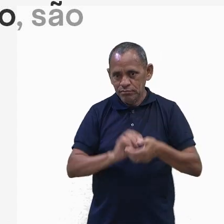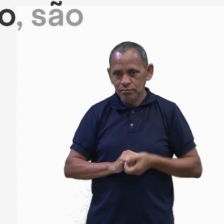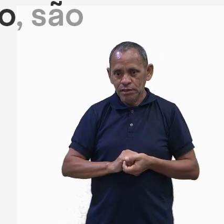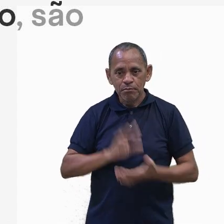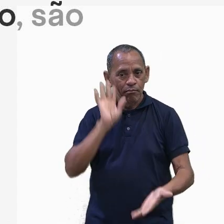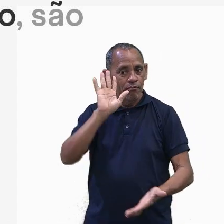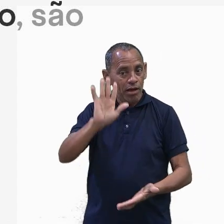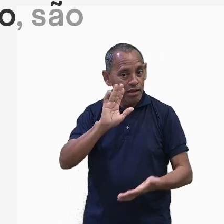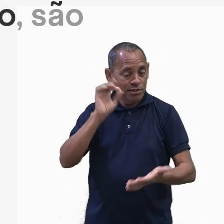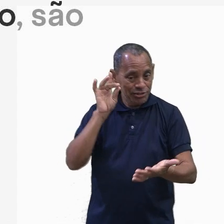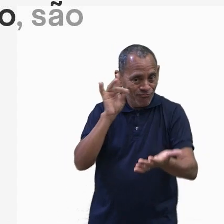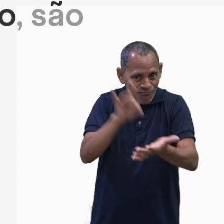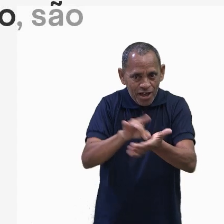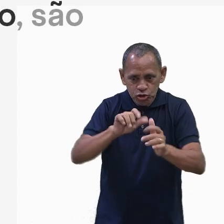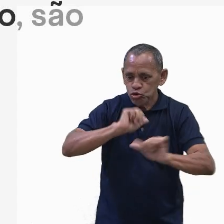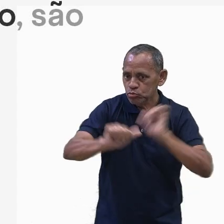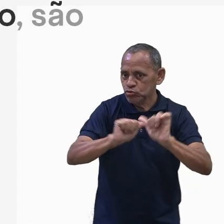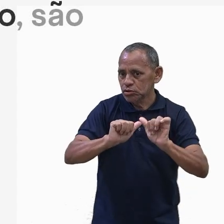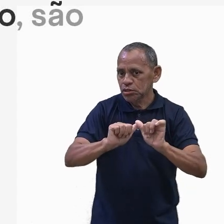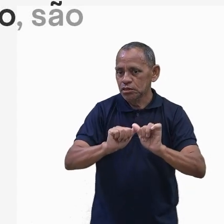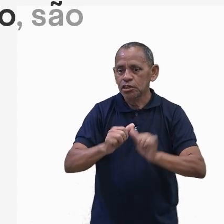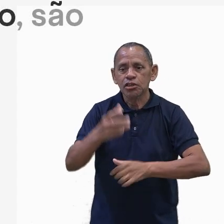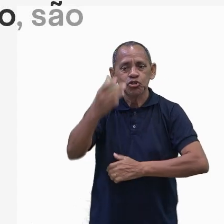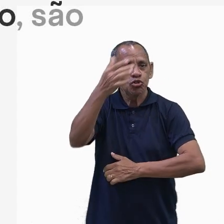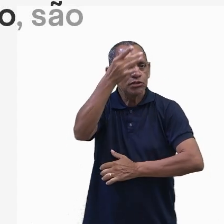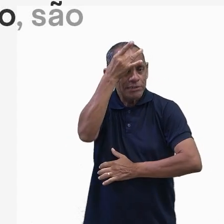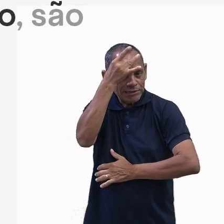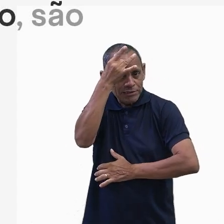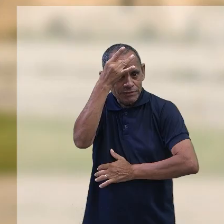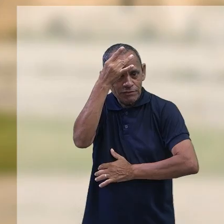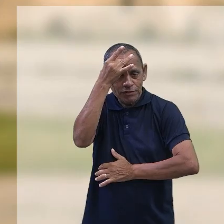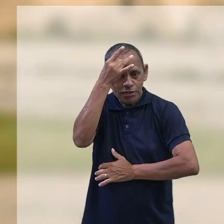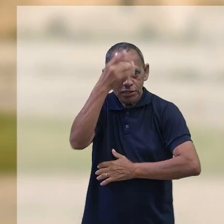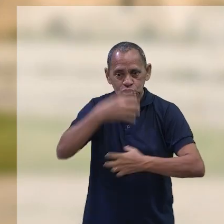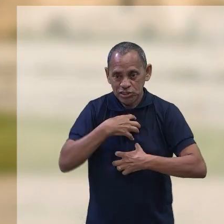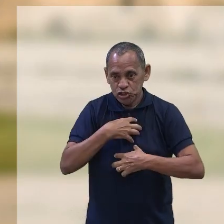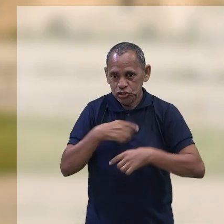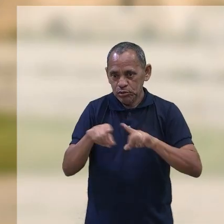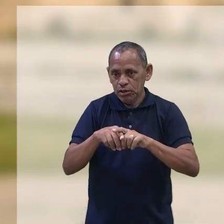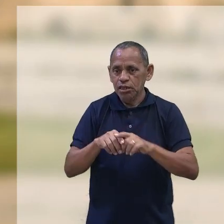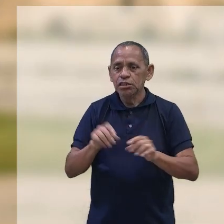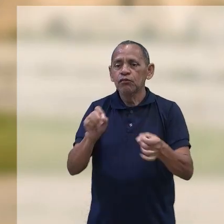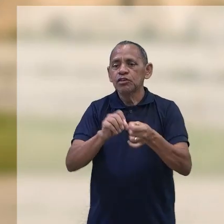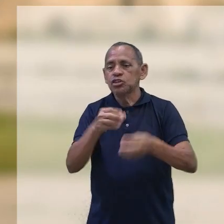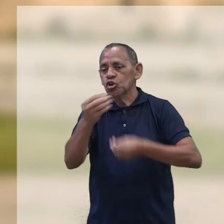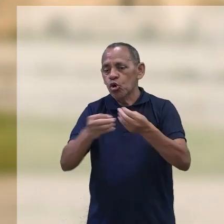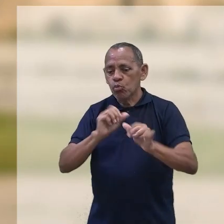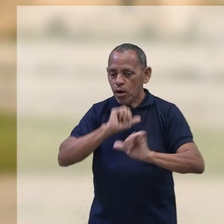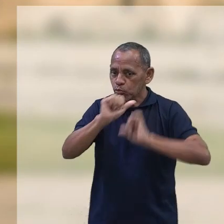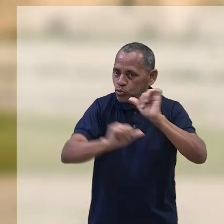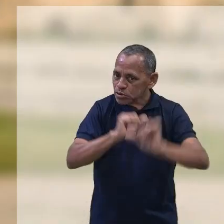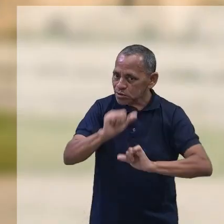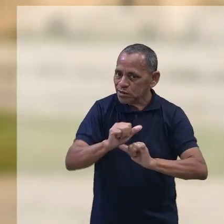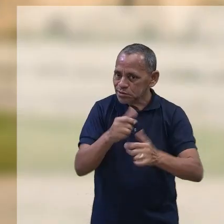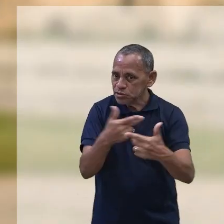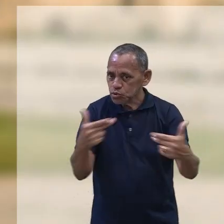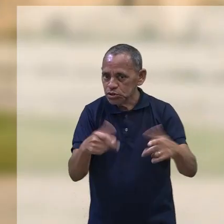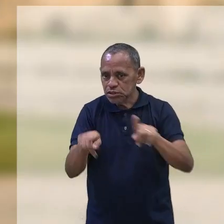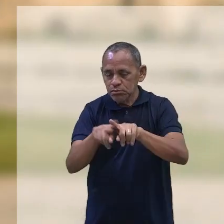ele. São os nossos sentidos que estão fazendo a coisa mudar, tá? Mas a coisa ela não muda,